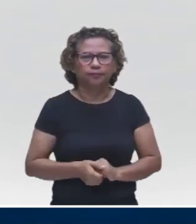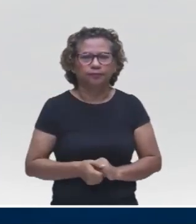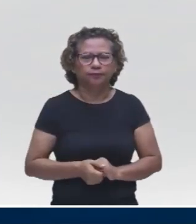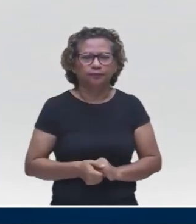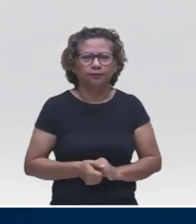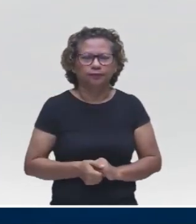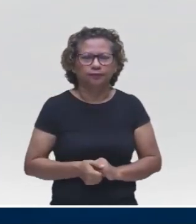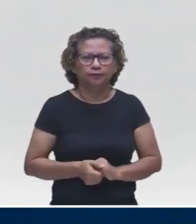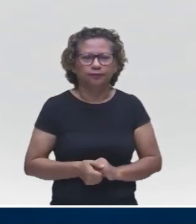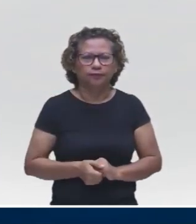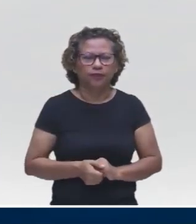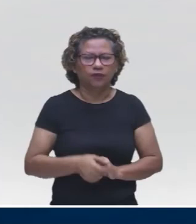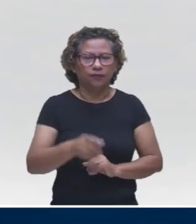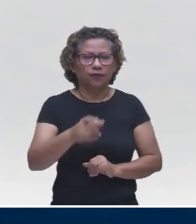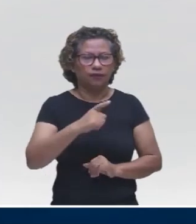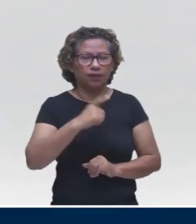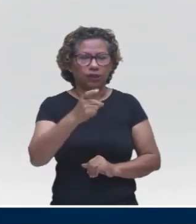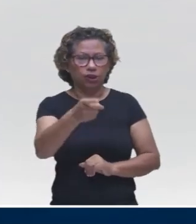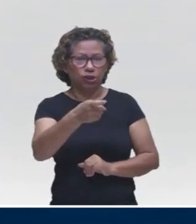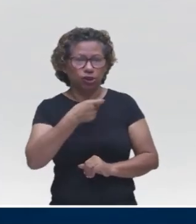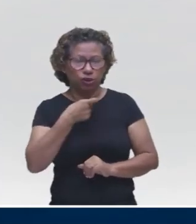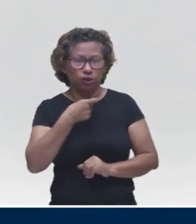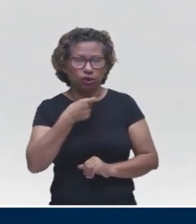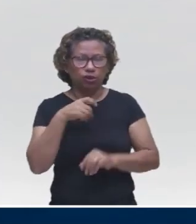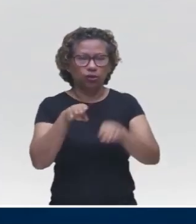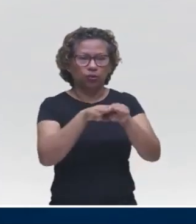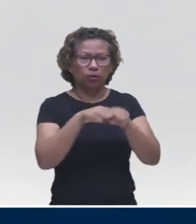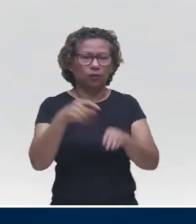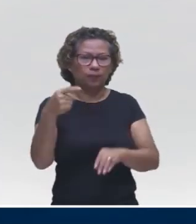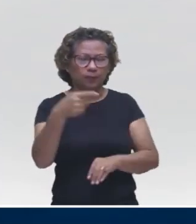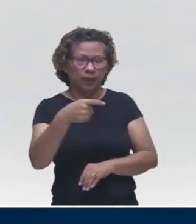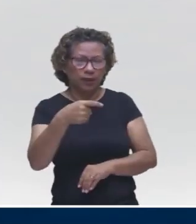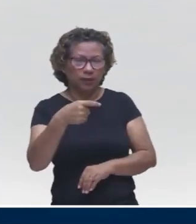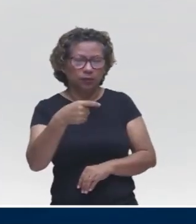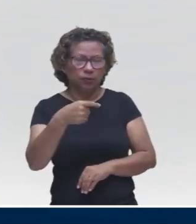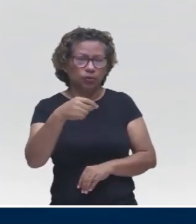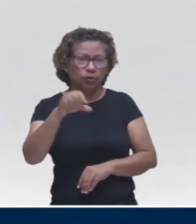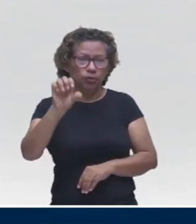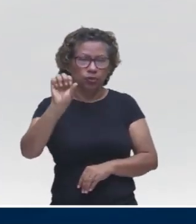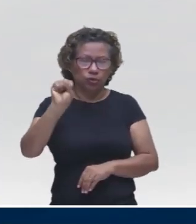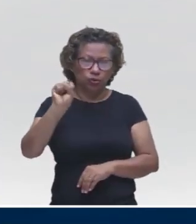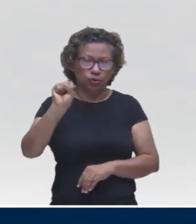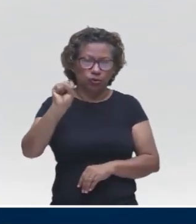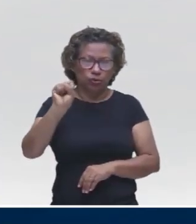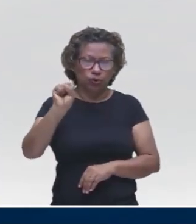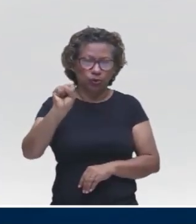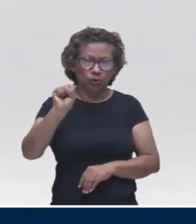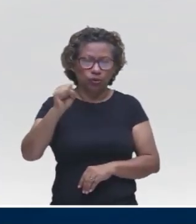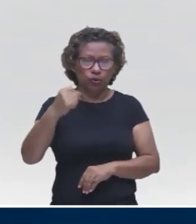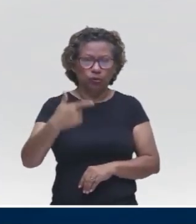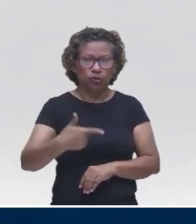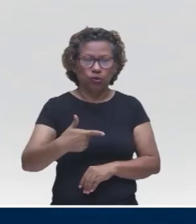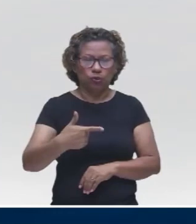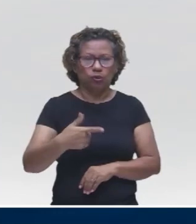Nós vamos ter x igual a menos 8. O 2 que está multiplicando passa dividindo.